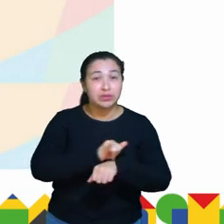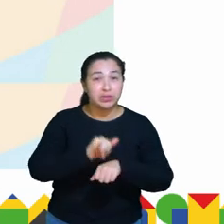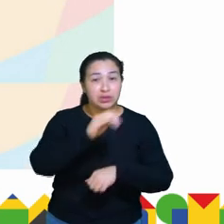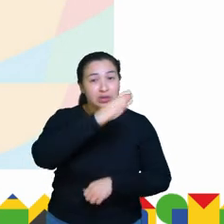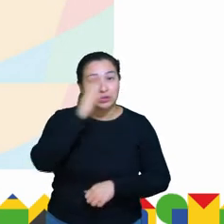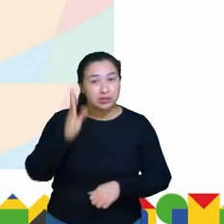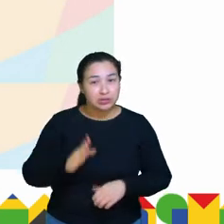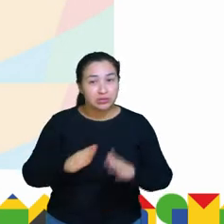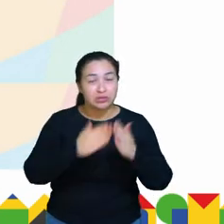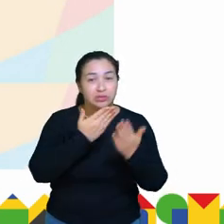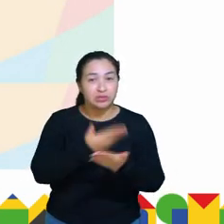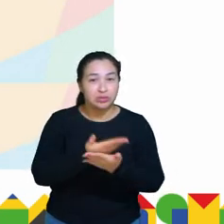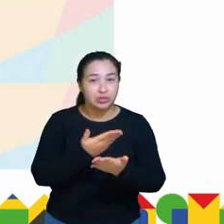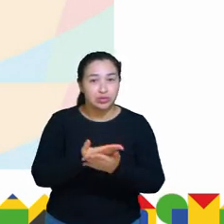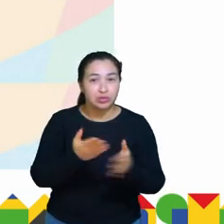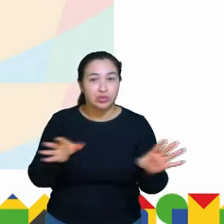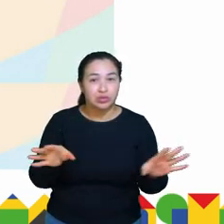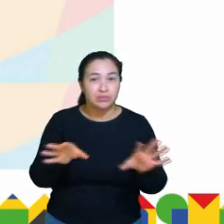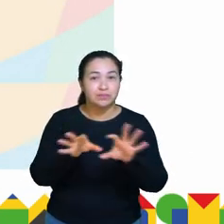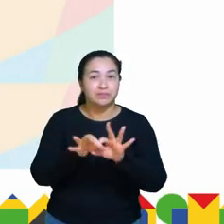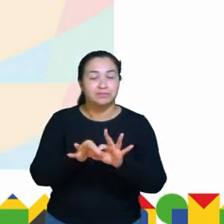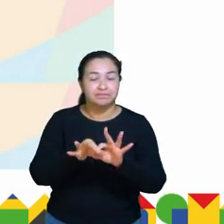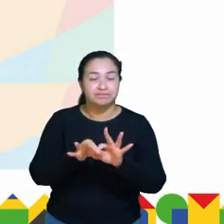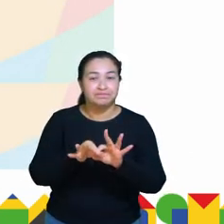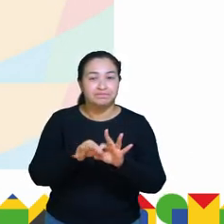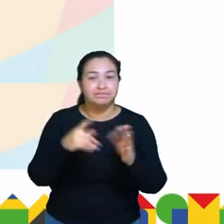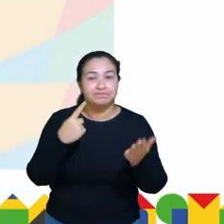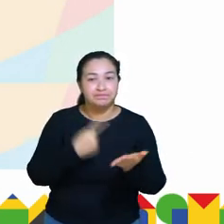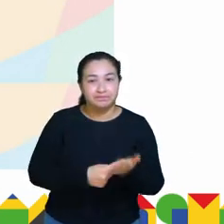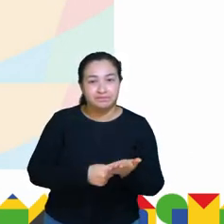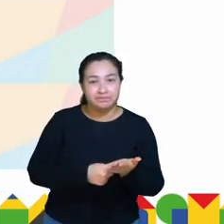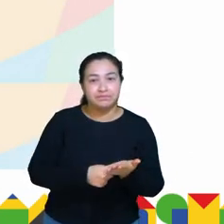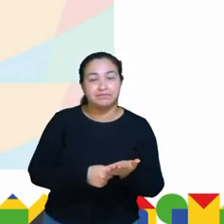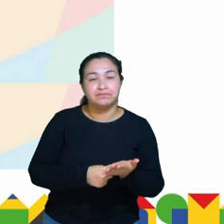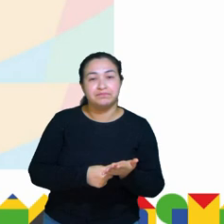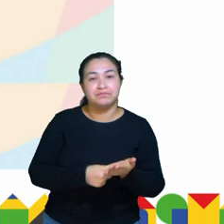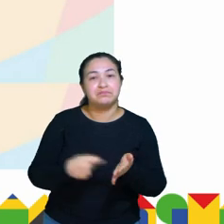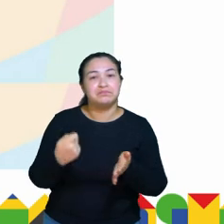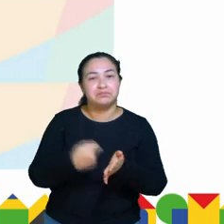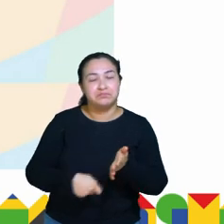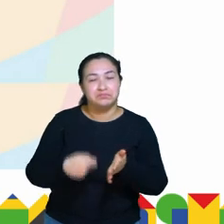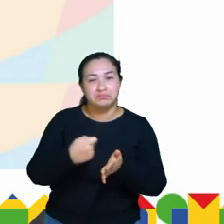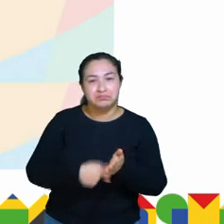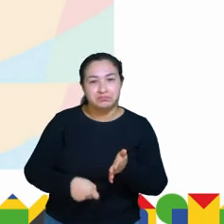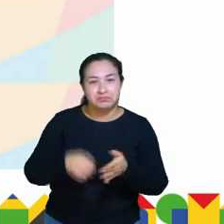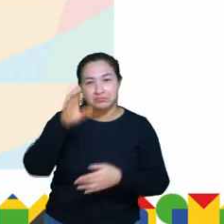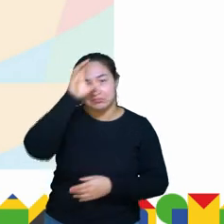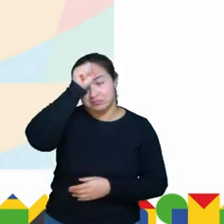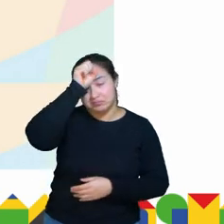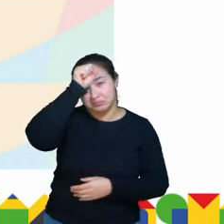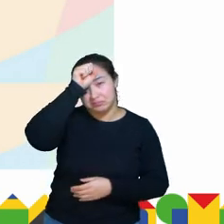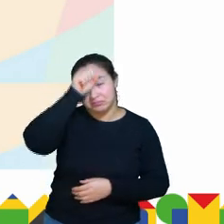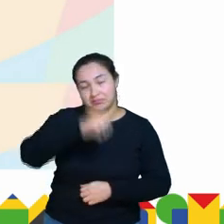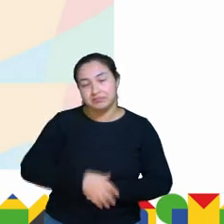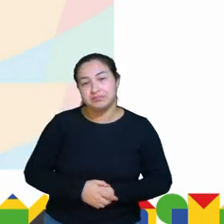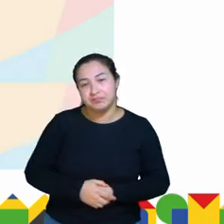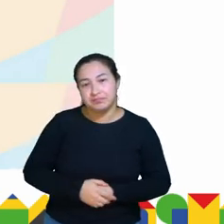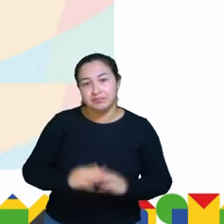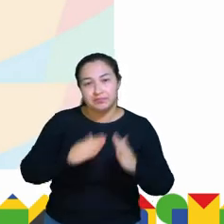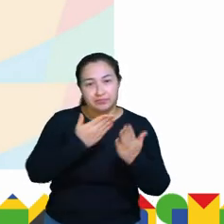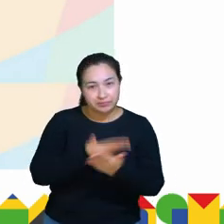escolas conectadas pacto pela superação e acompanhamento das aprendizagens escola das